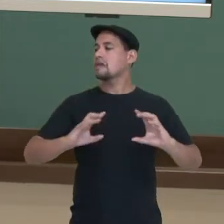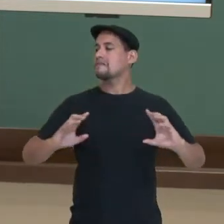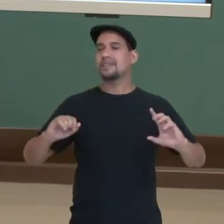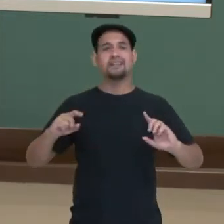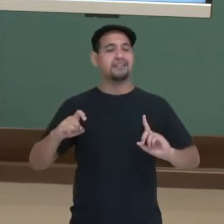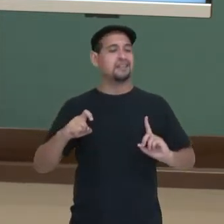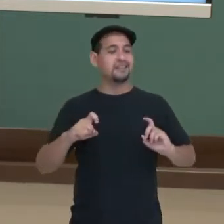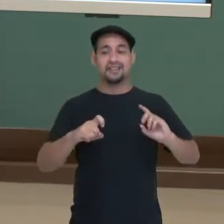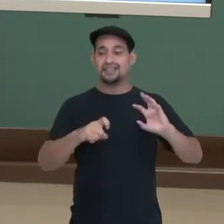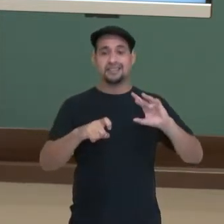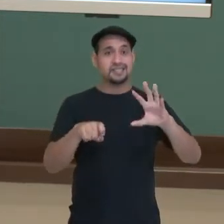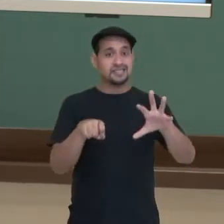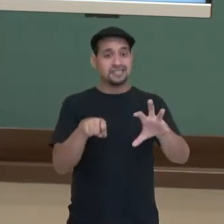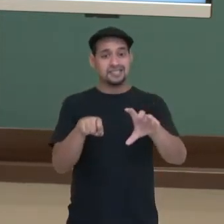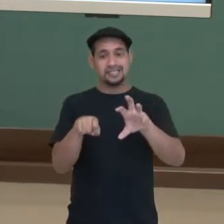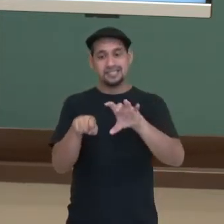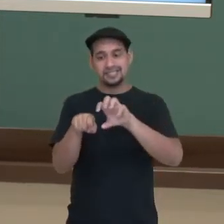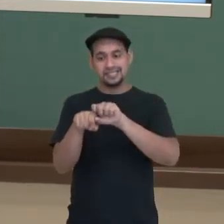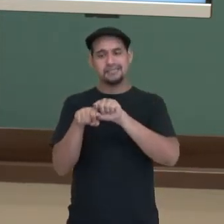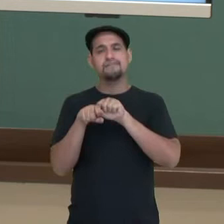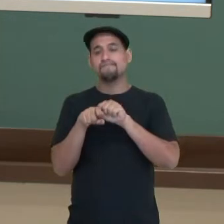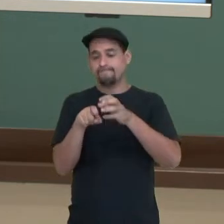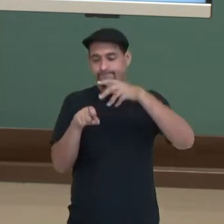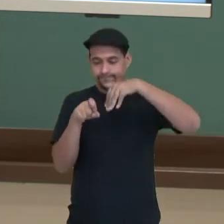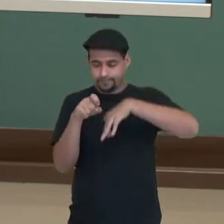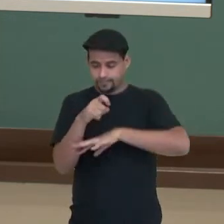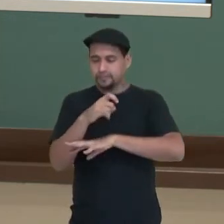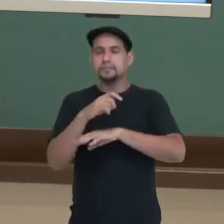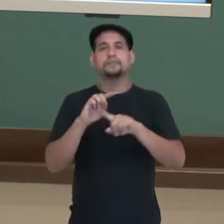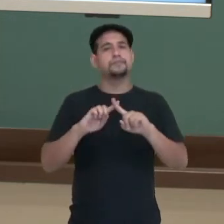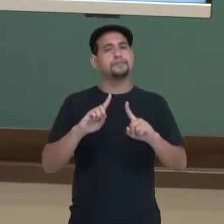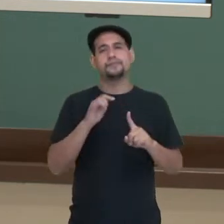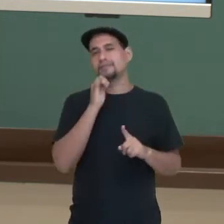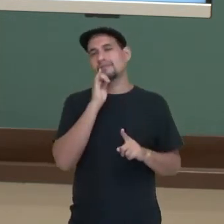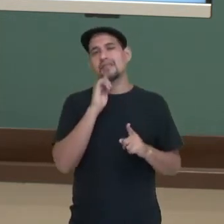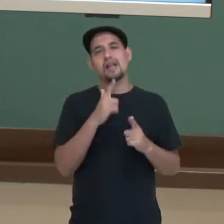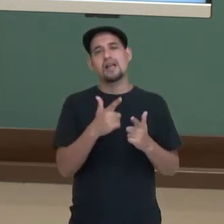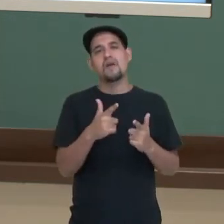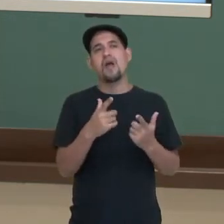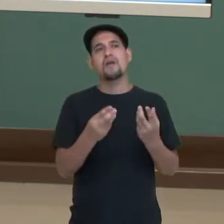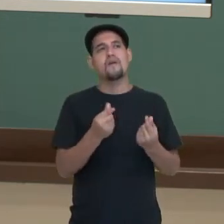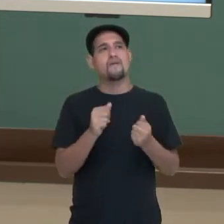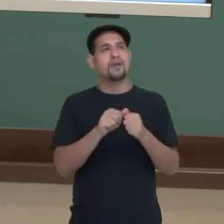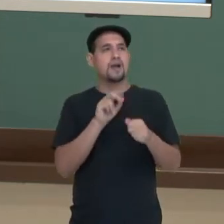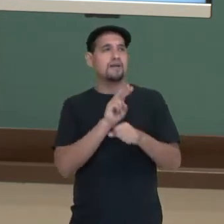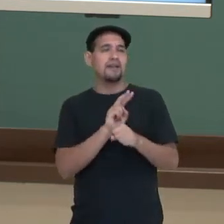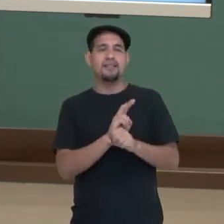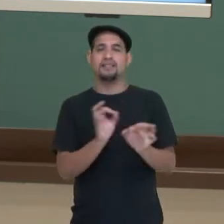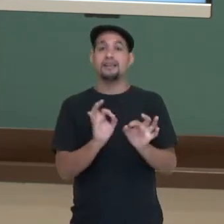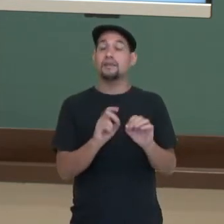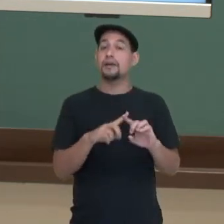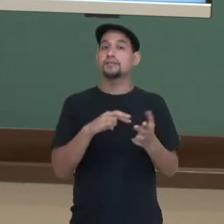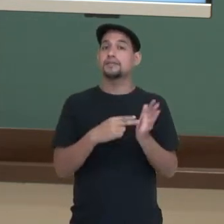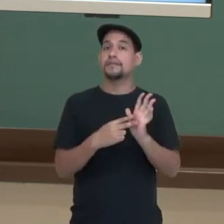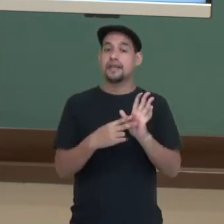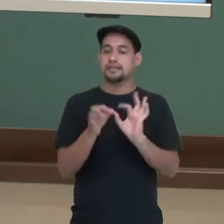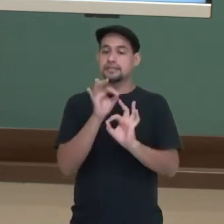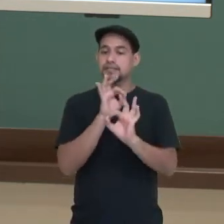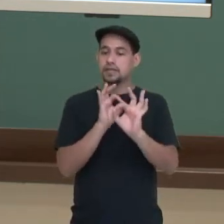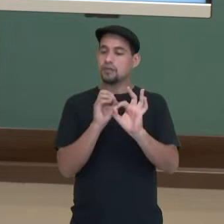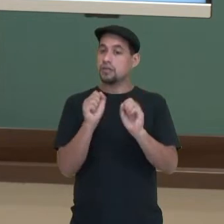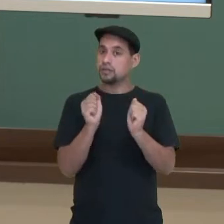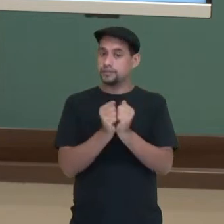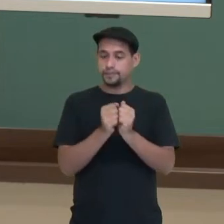bactérias, os vírus que estão presentes na nossa pele poderiam entrar, então não teria como ela fazer proteção. Então são células